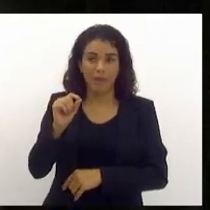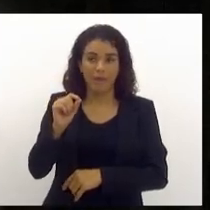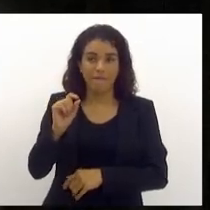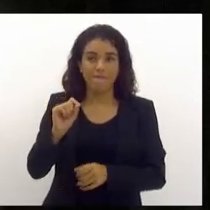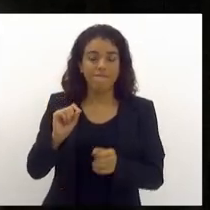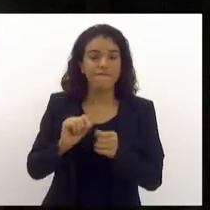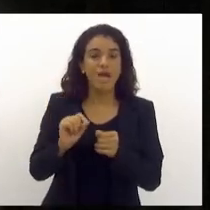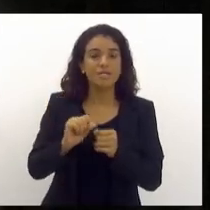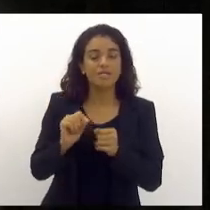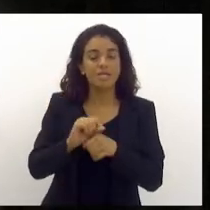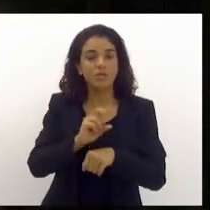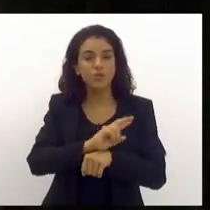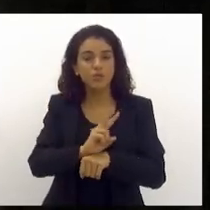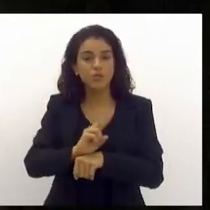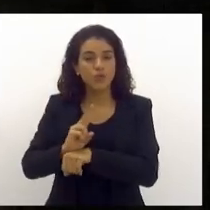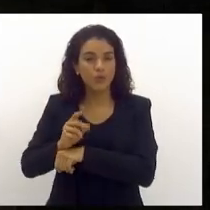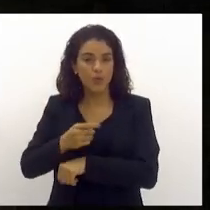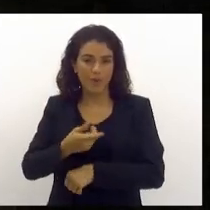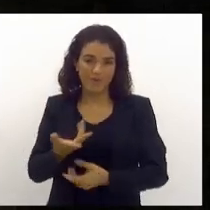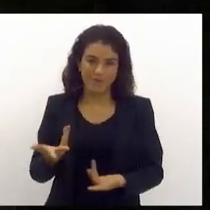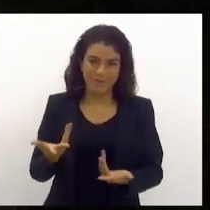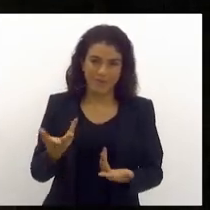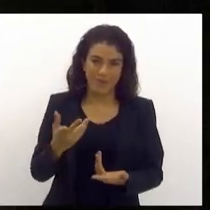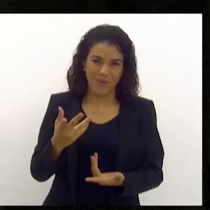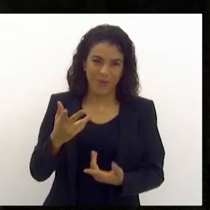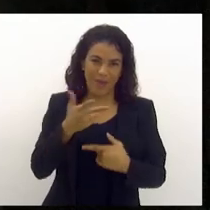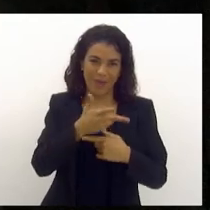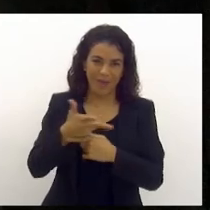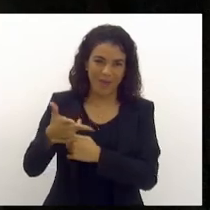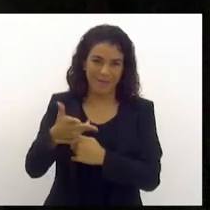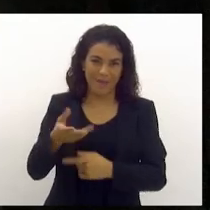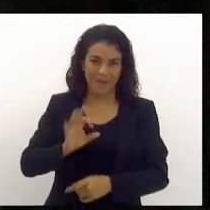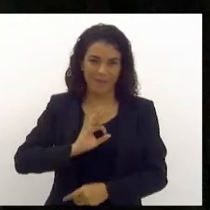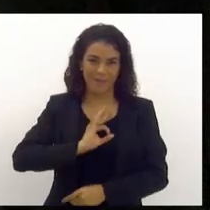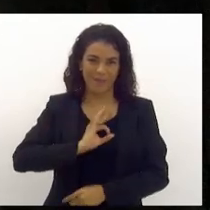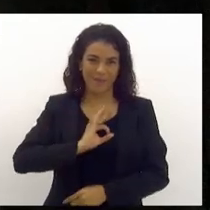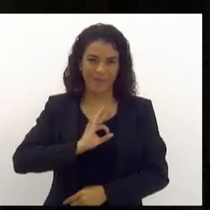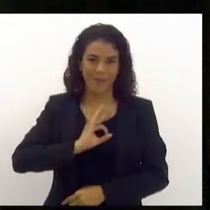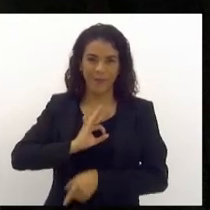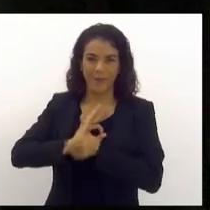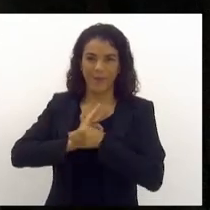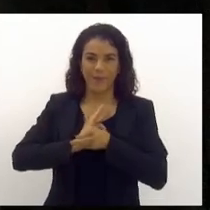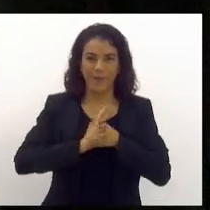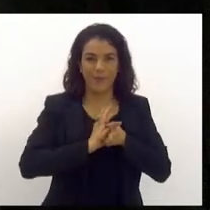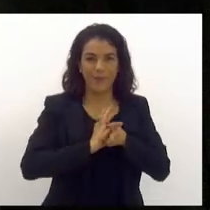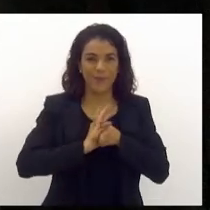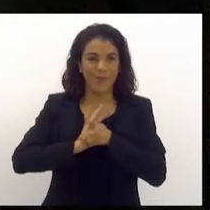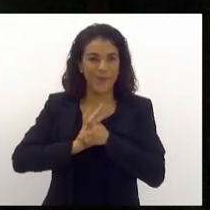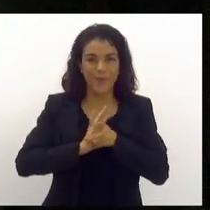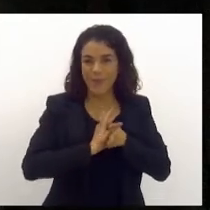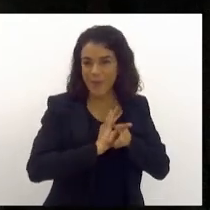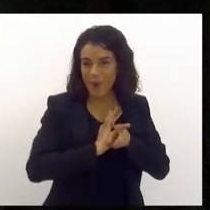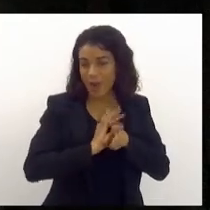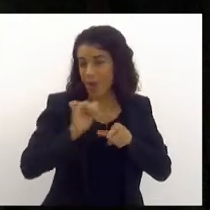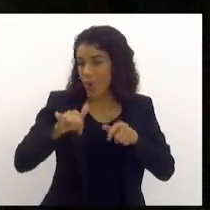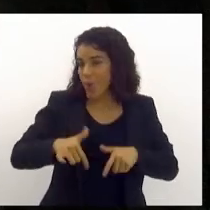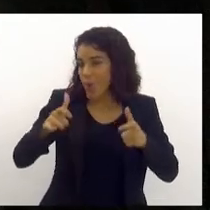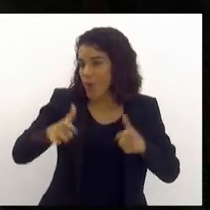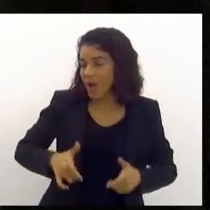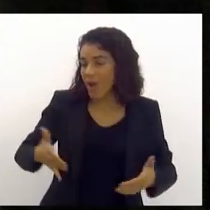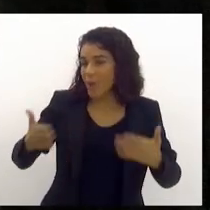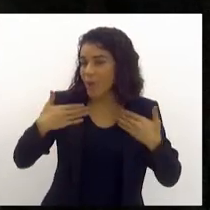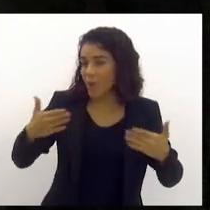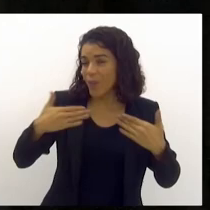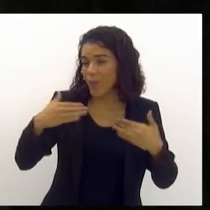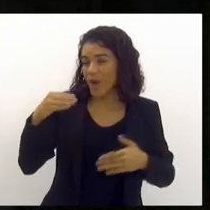estão fazendo supervisão com a câmera. Isso não existe. É o cúmulo do absurdo. Vivemos num estado quente demais que o policial